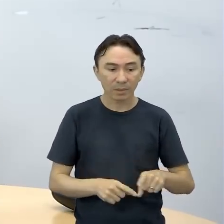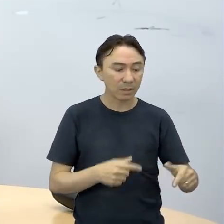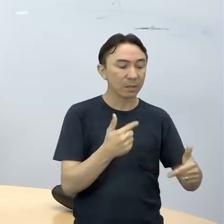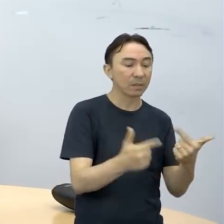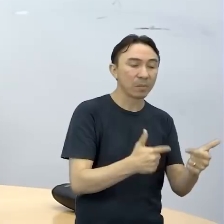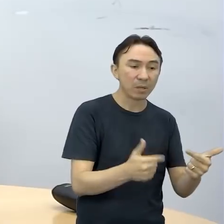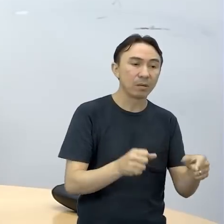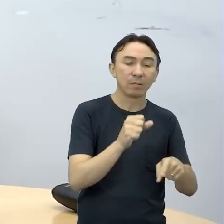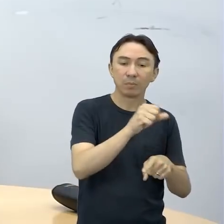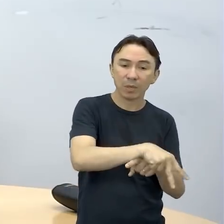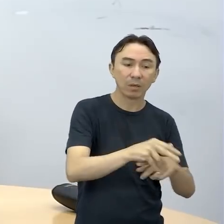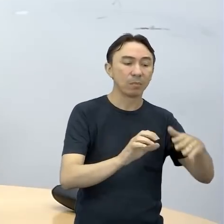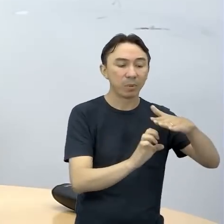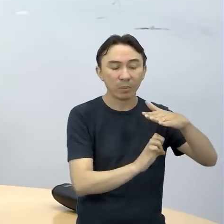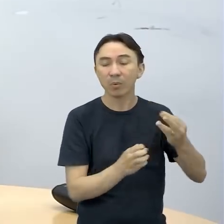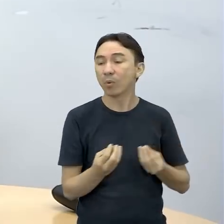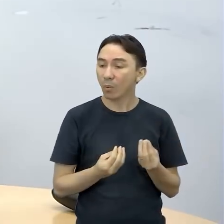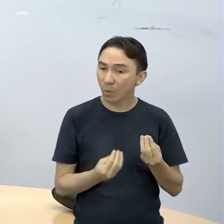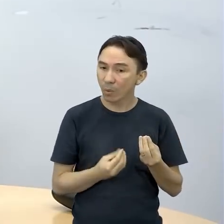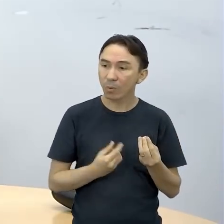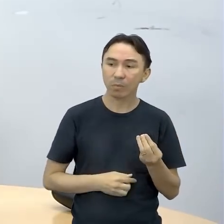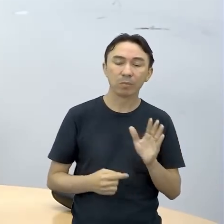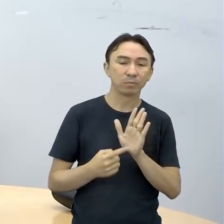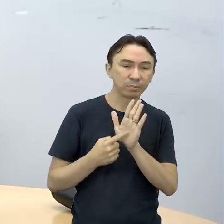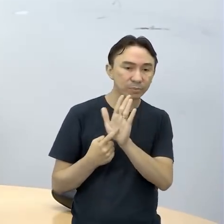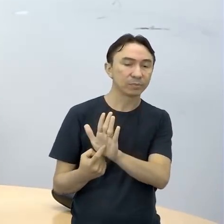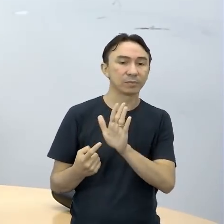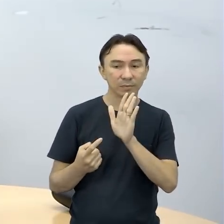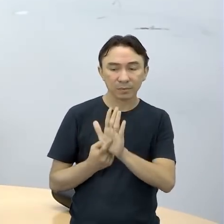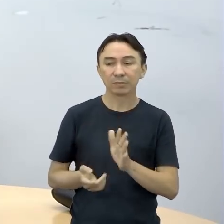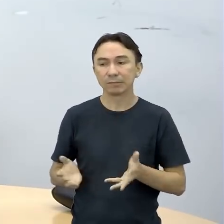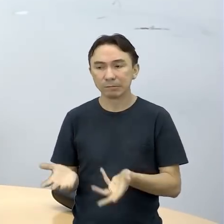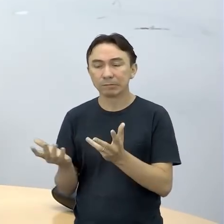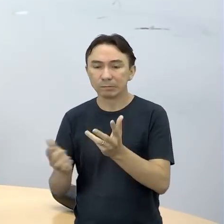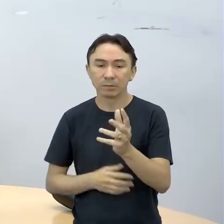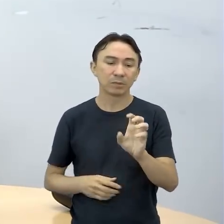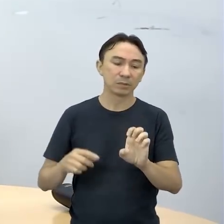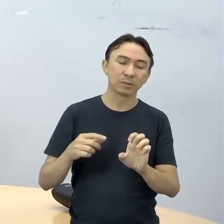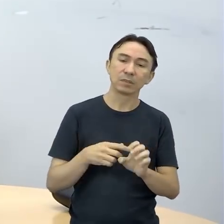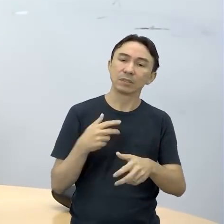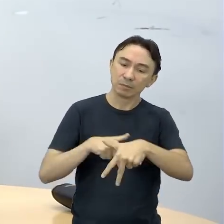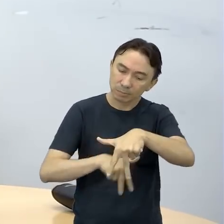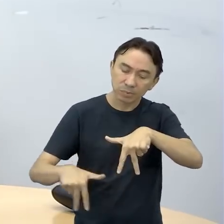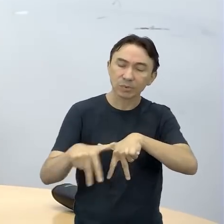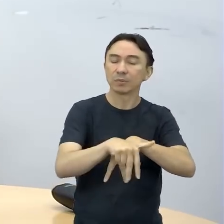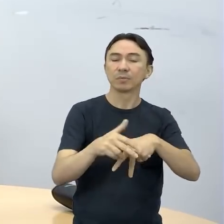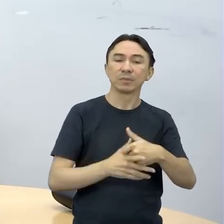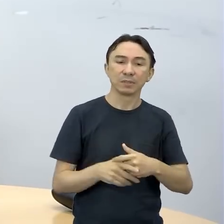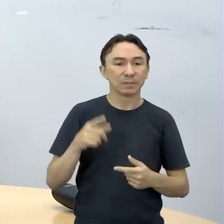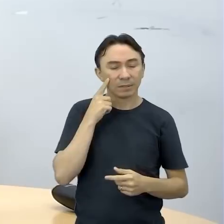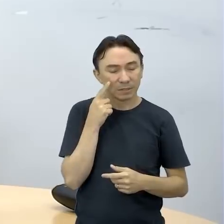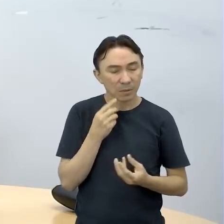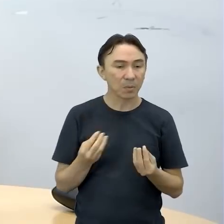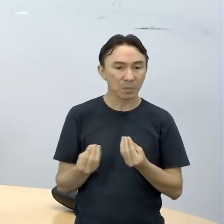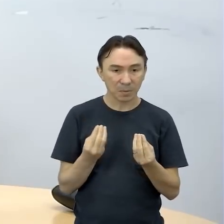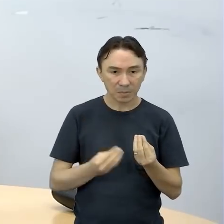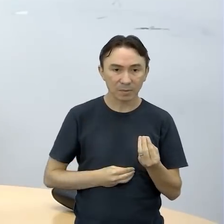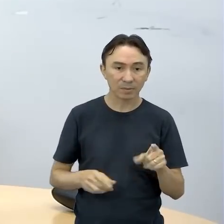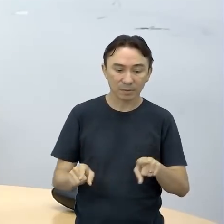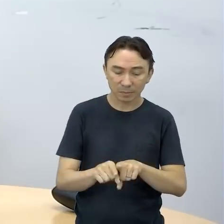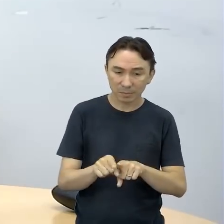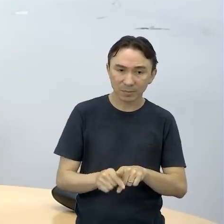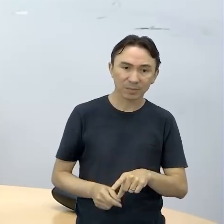desenvolvendo neles o protagonismo, promovendo o engajamento e orientando, mediando o processo de ensino e